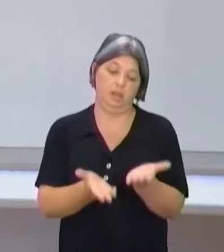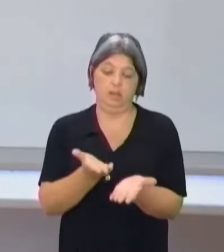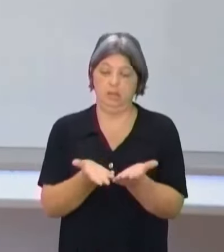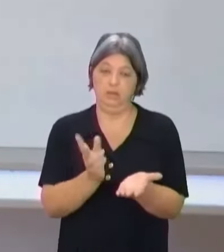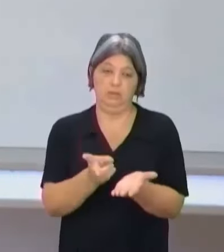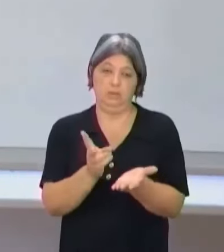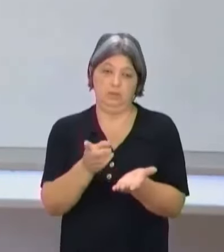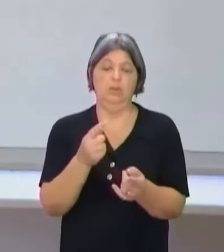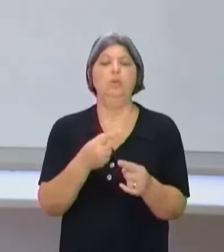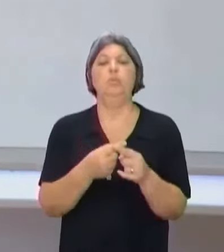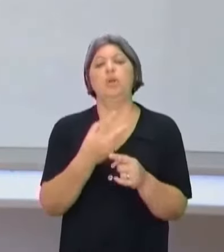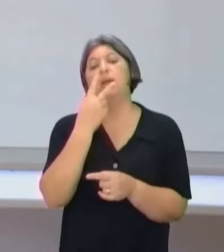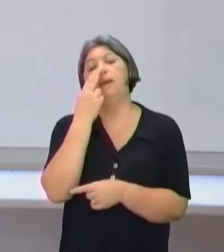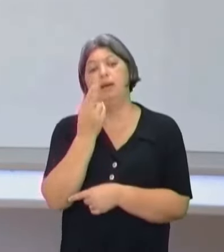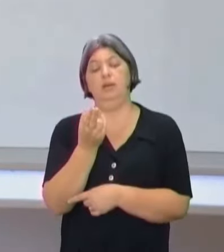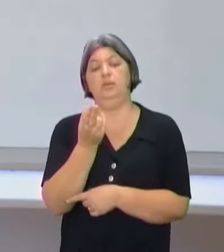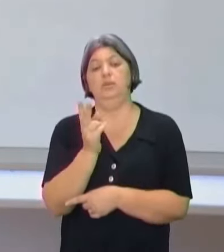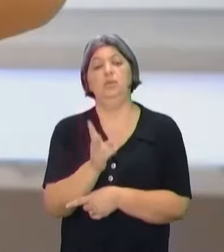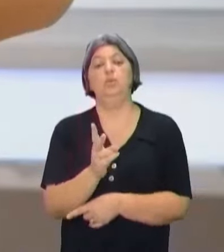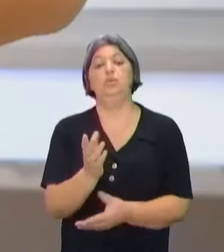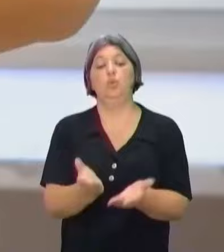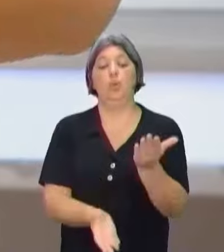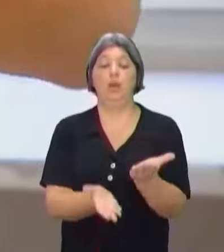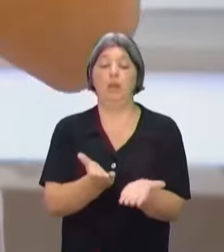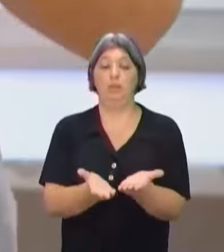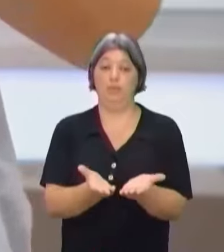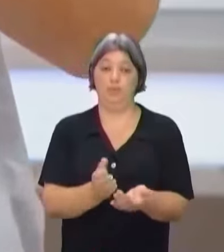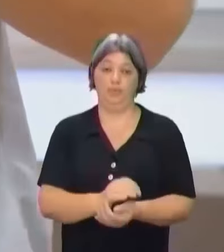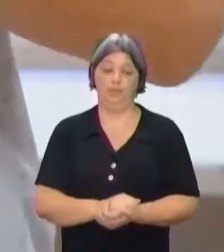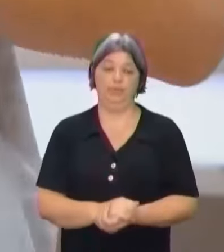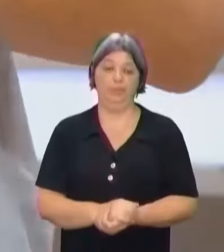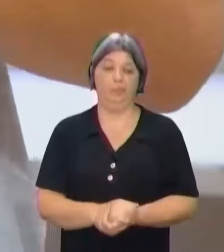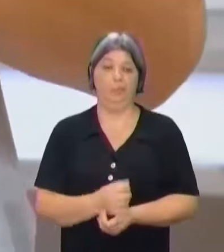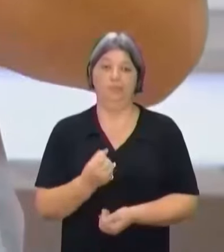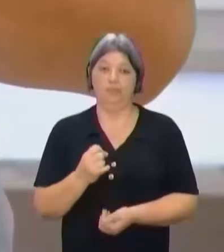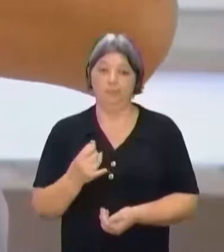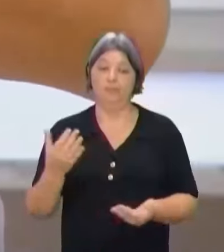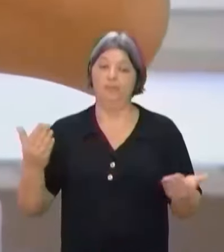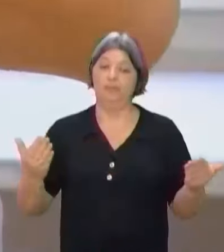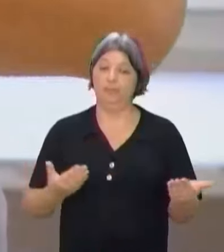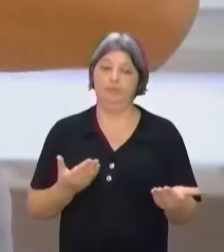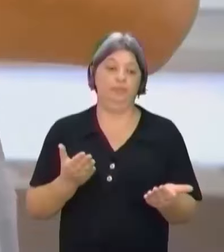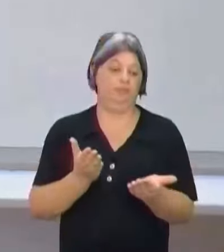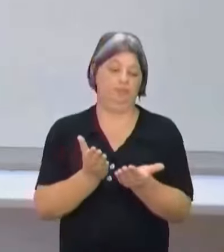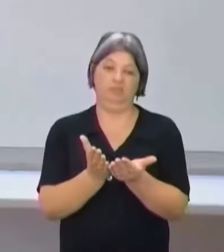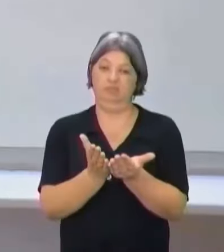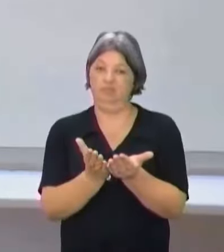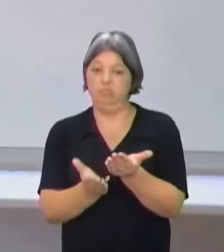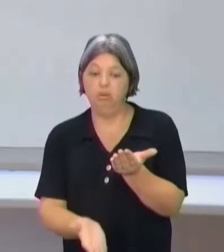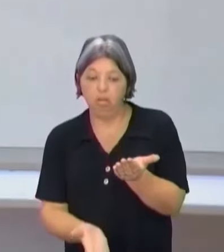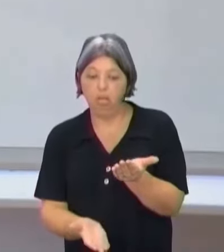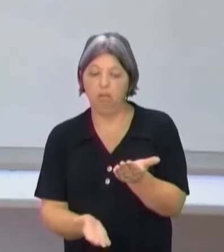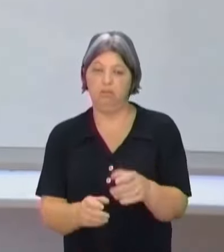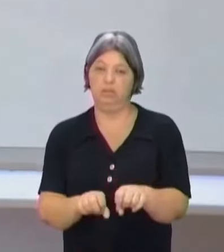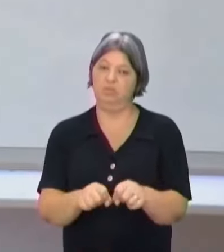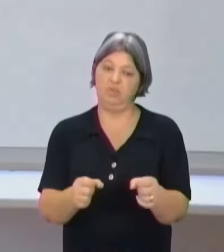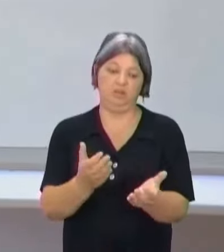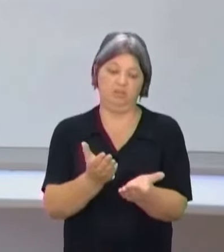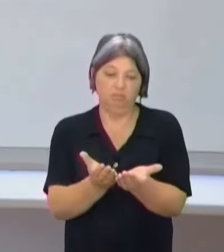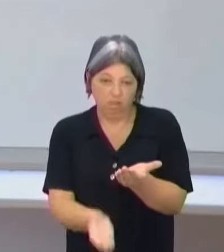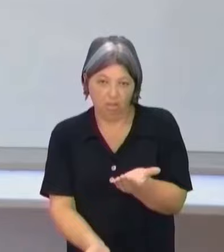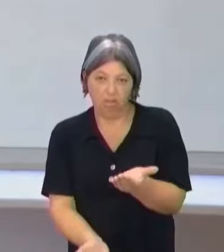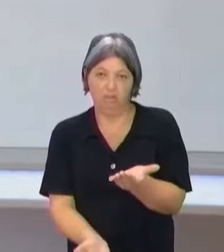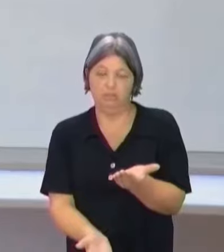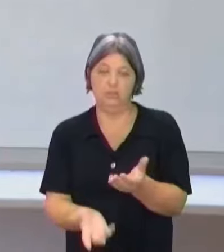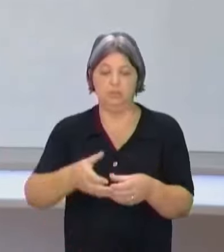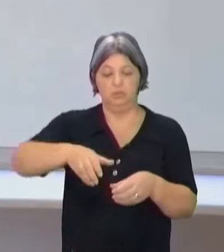que você acha que ela ainda se mantém em equilíbrio? Agora, se você acha que ela não se mantém, acha que o equilíbrio aqui foi quebrado depois que eu